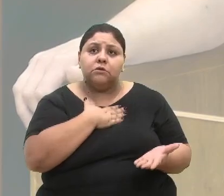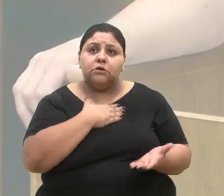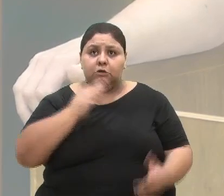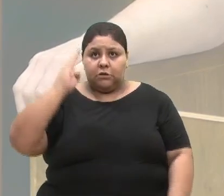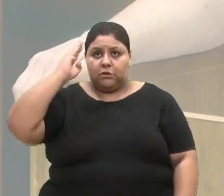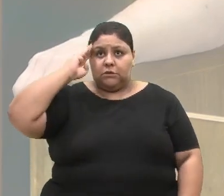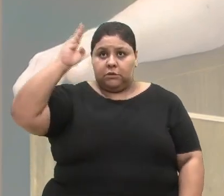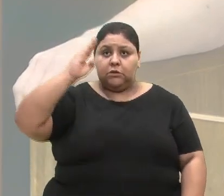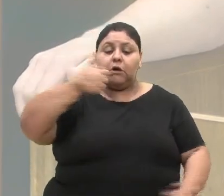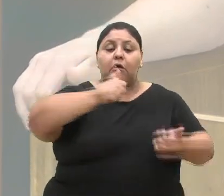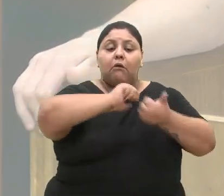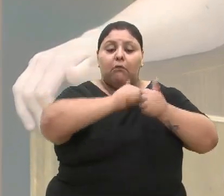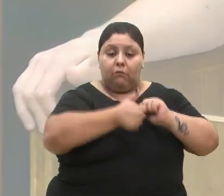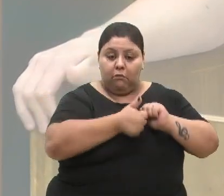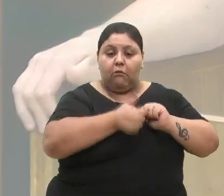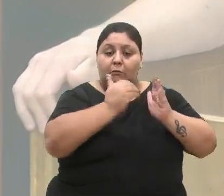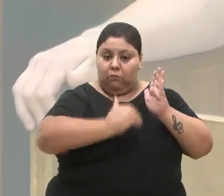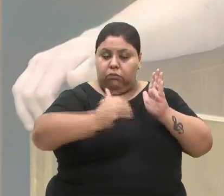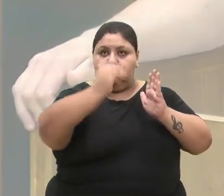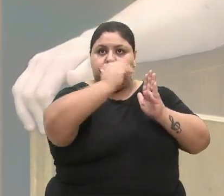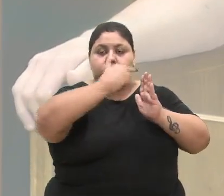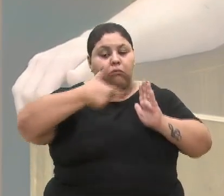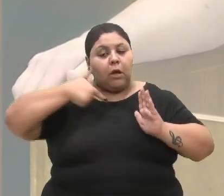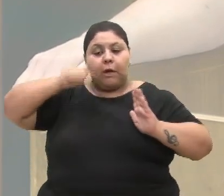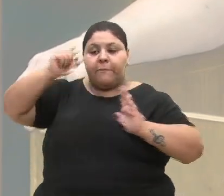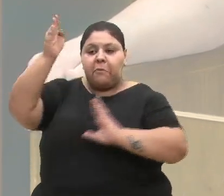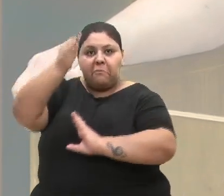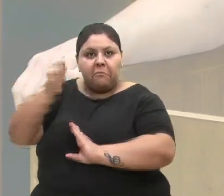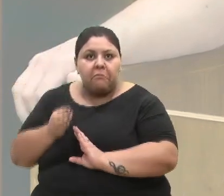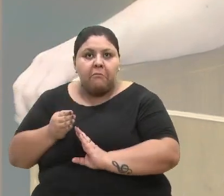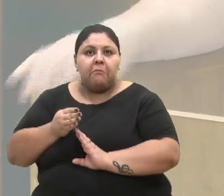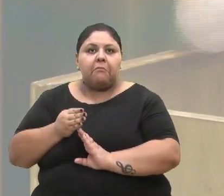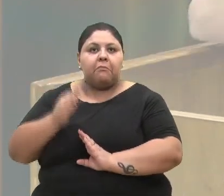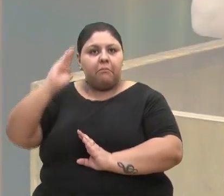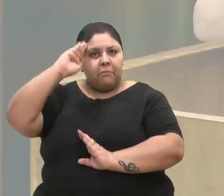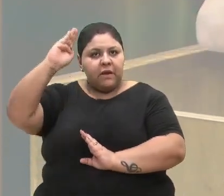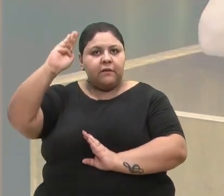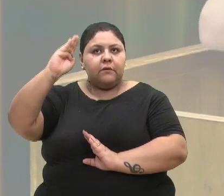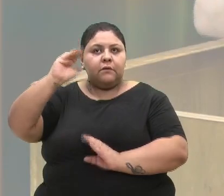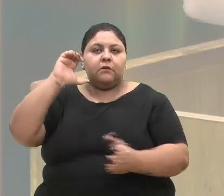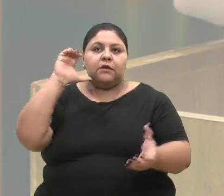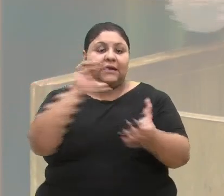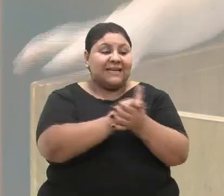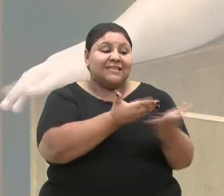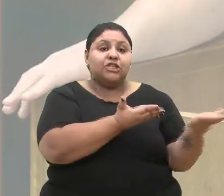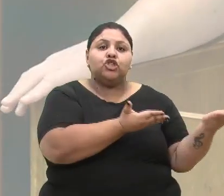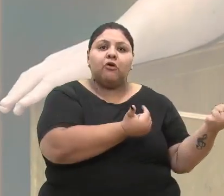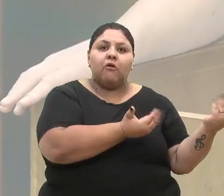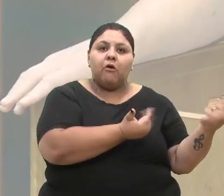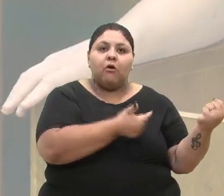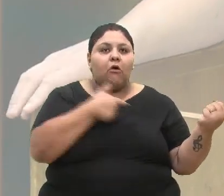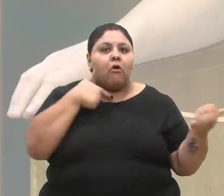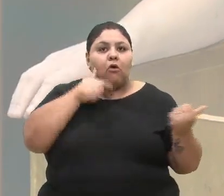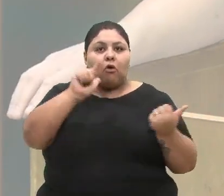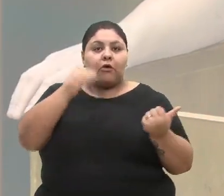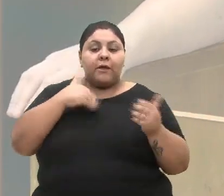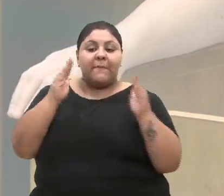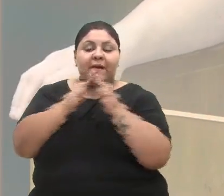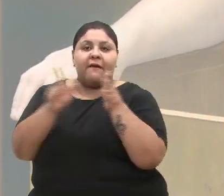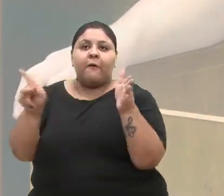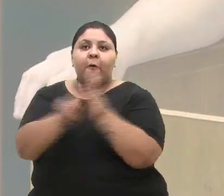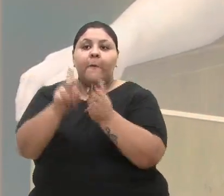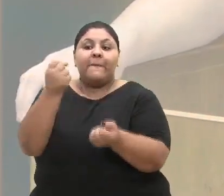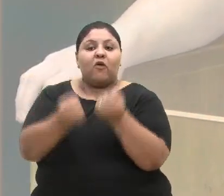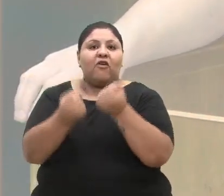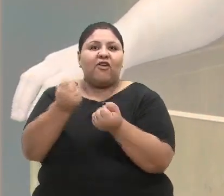fui atleta de alto rendimento, campeão brasileiro, militar, casei jovem, conquistei minha casa própria, meu